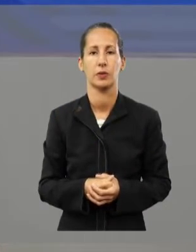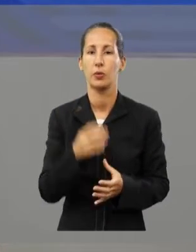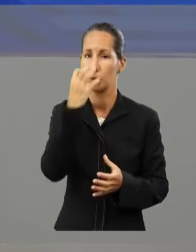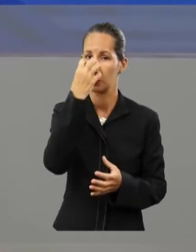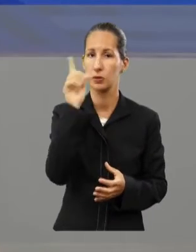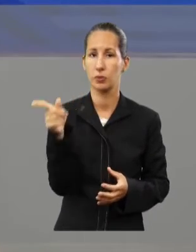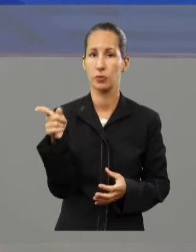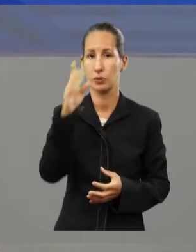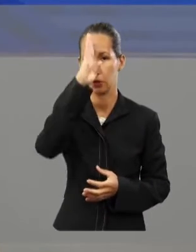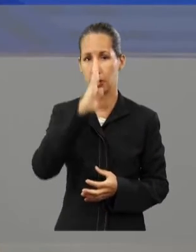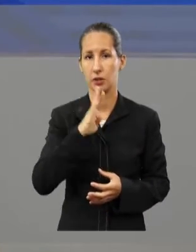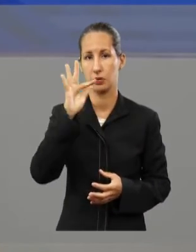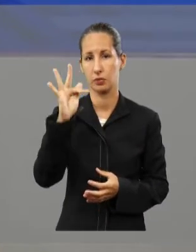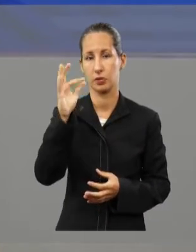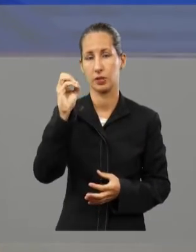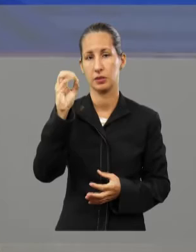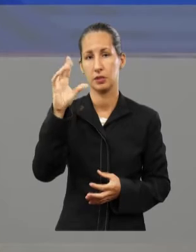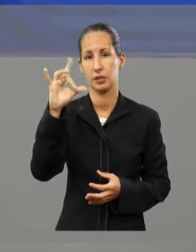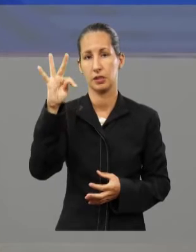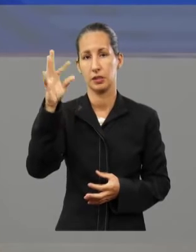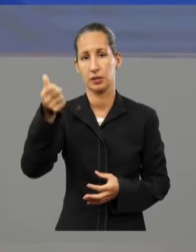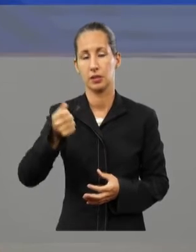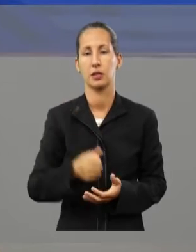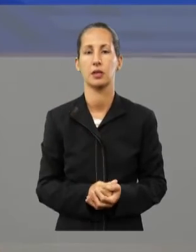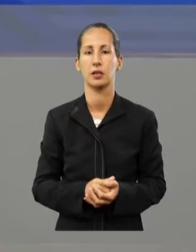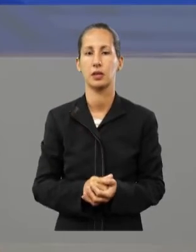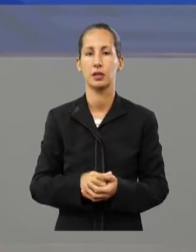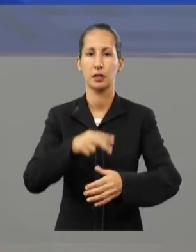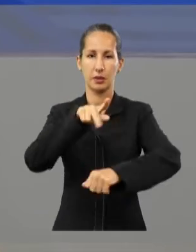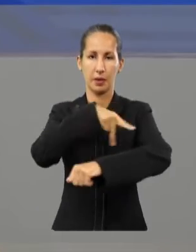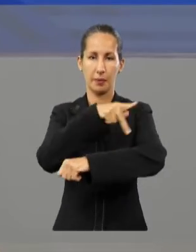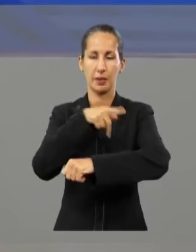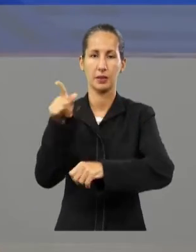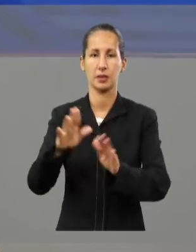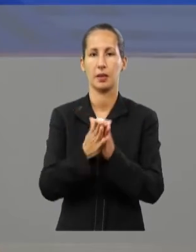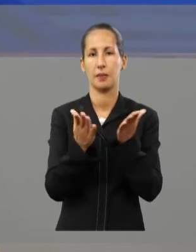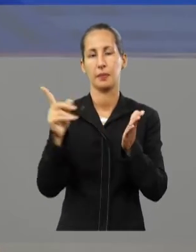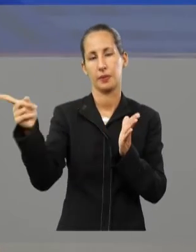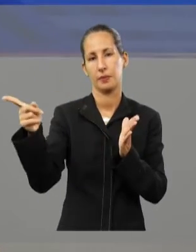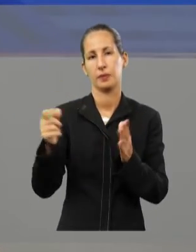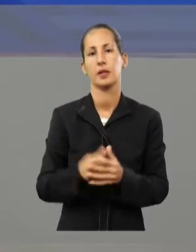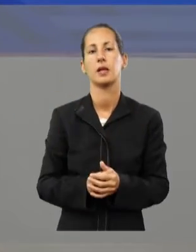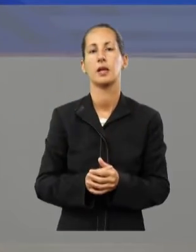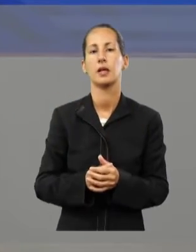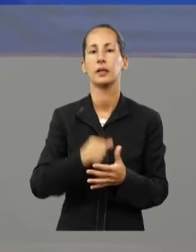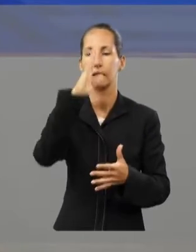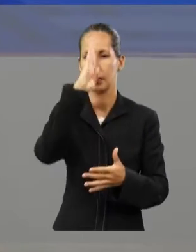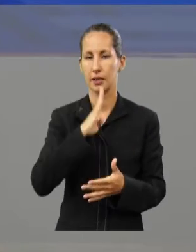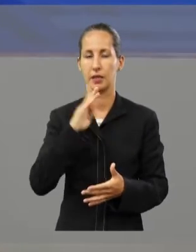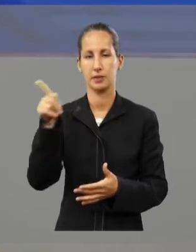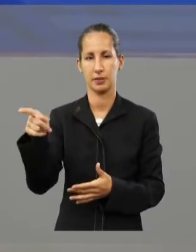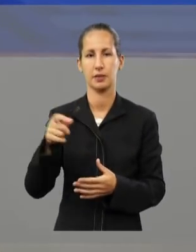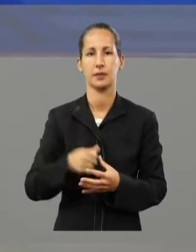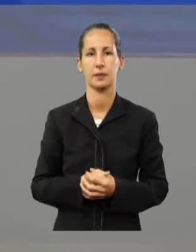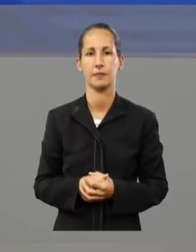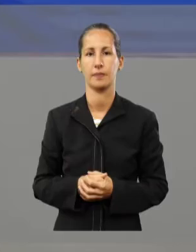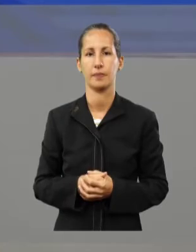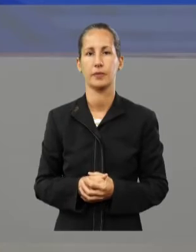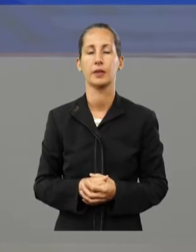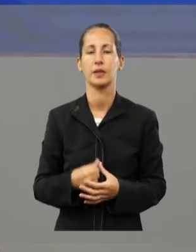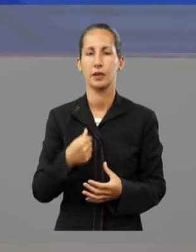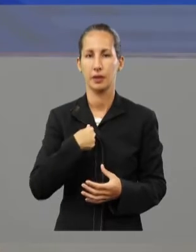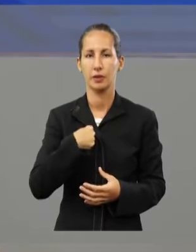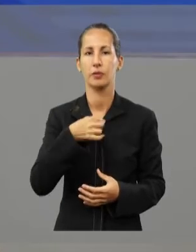graça de facilita lá no Soledade 2, na Praça da Bíblia. Eu estarei lá, o circo de graça, está lá,